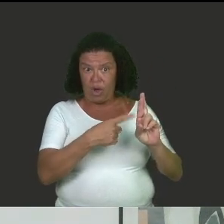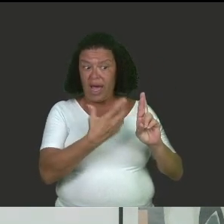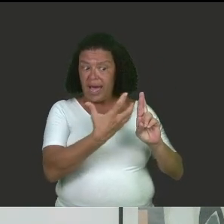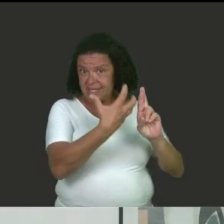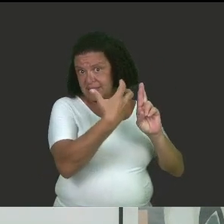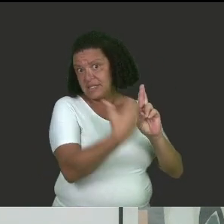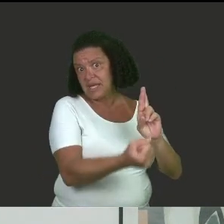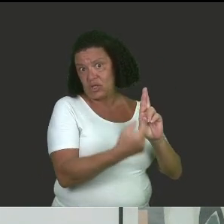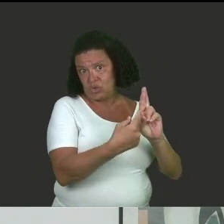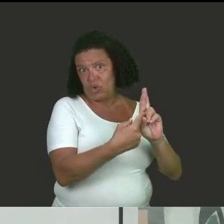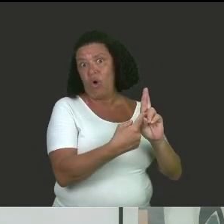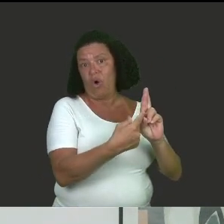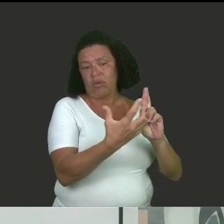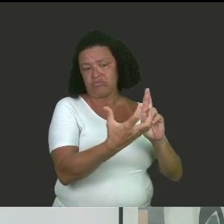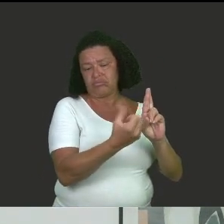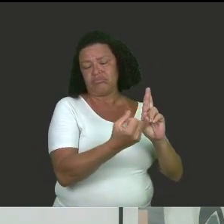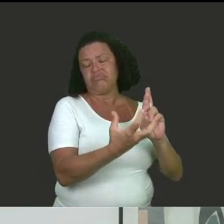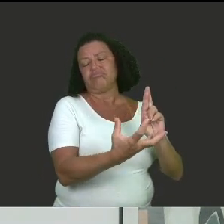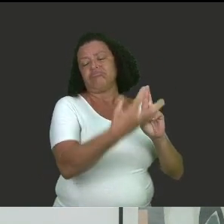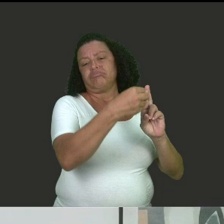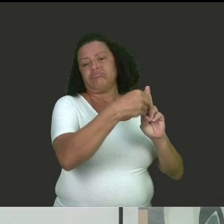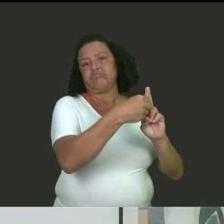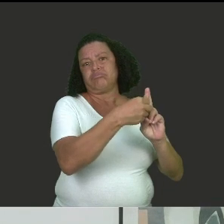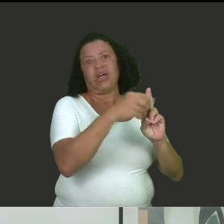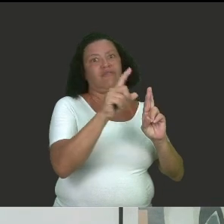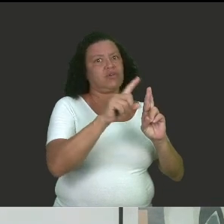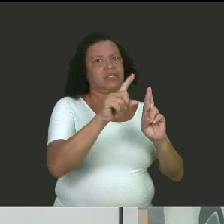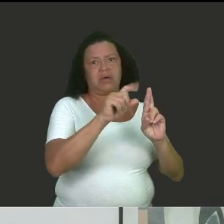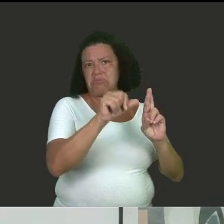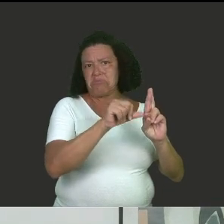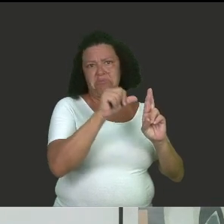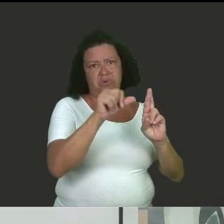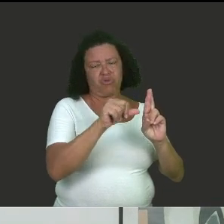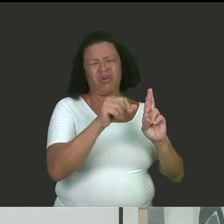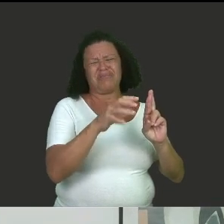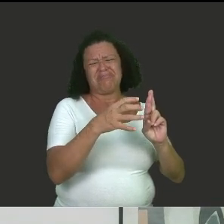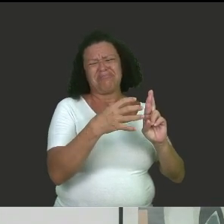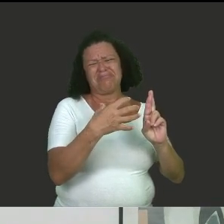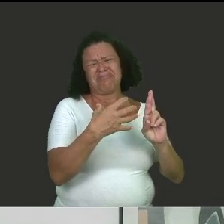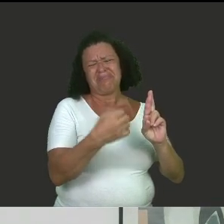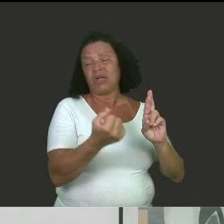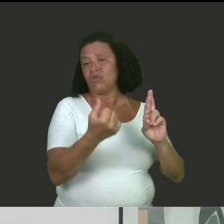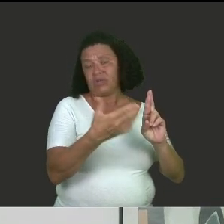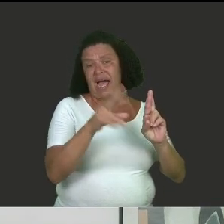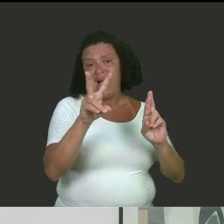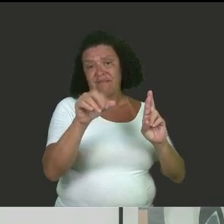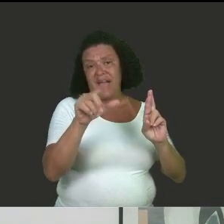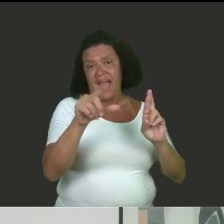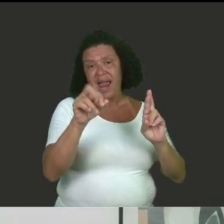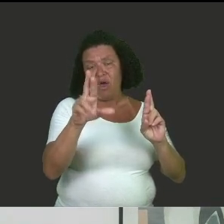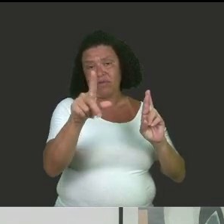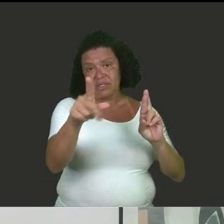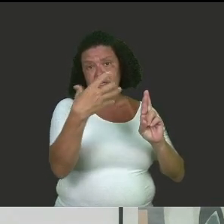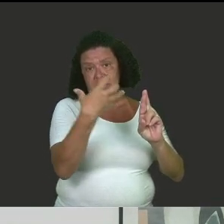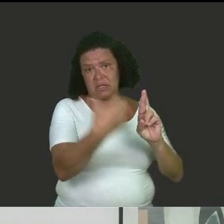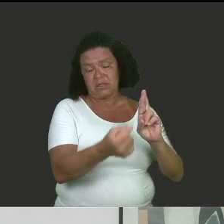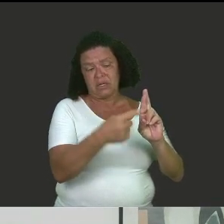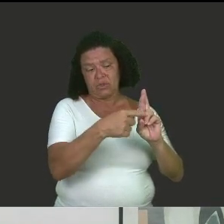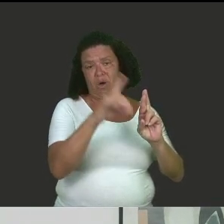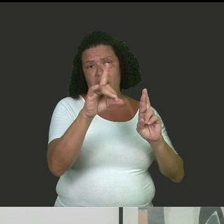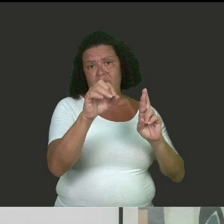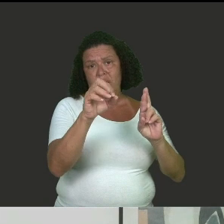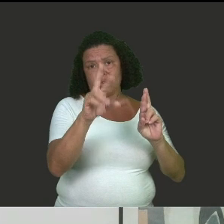aceitou e a acolheu e não se rebelou, porque senão ela não teria valor, Você aceitou aquela dor e